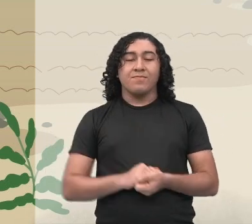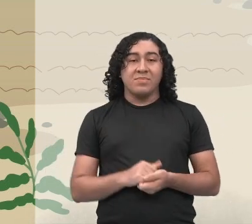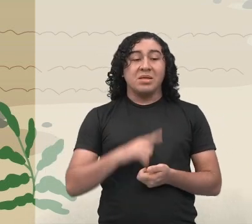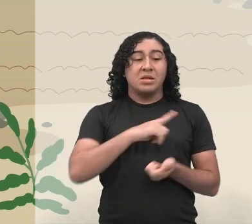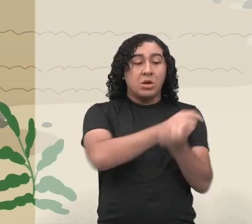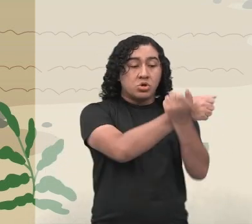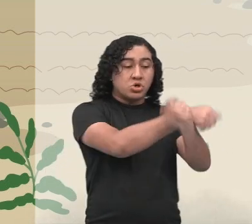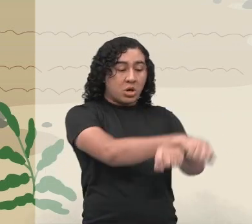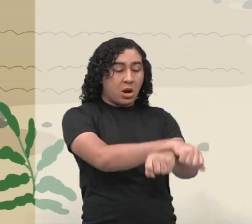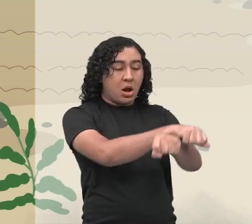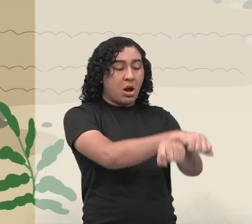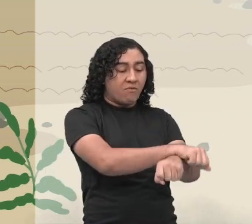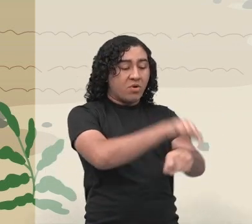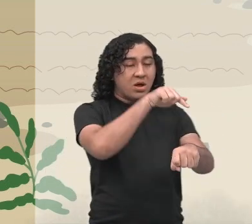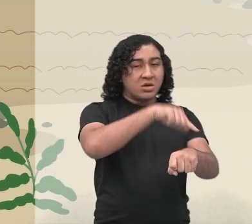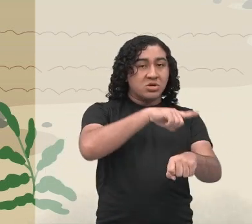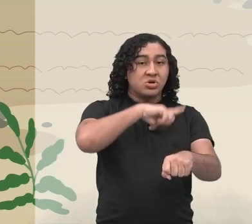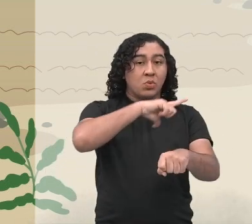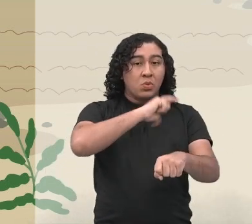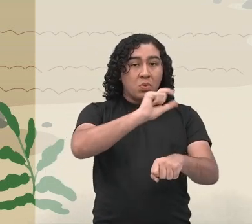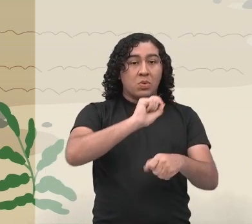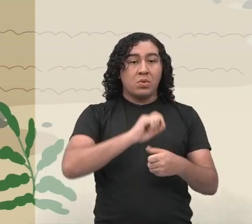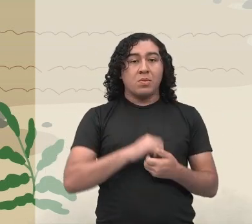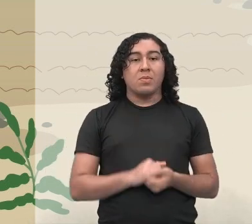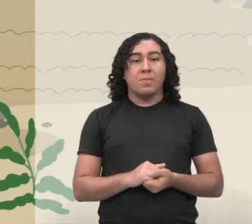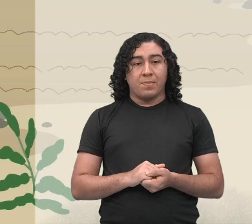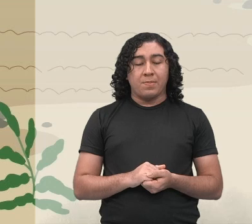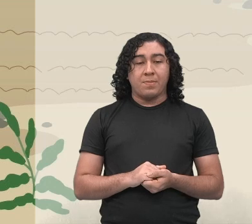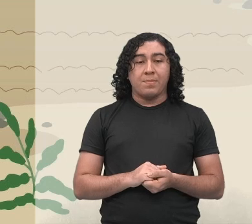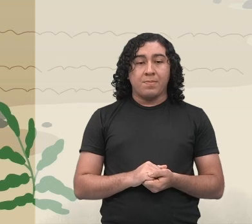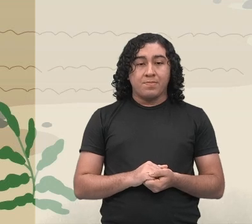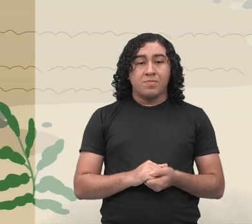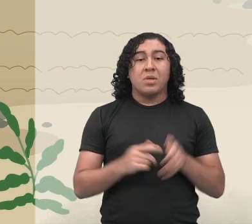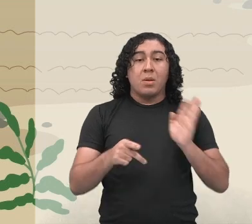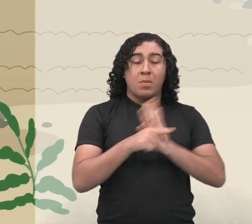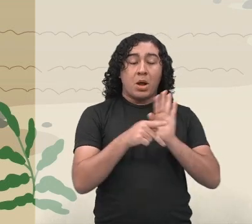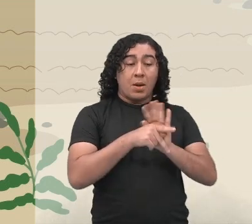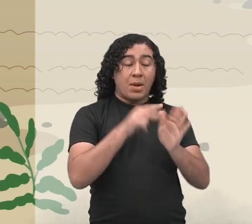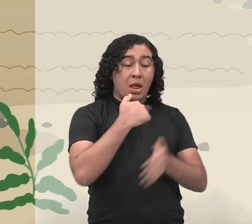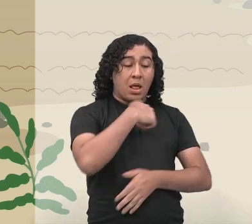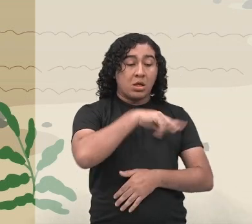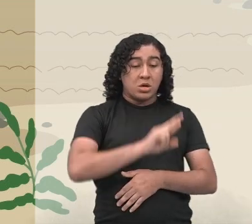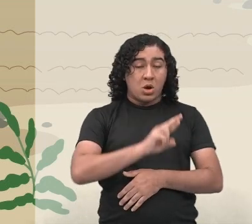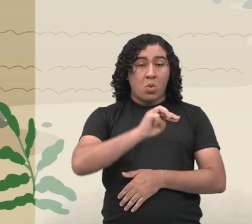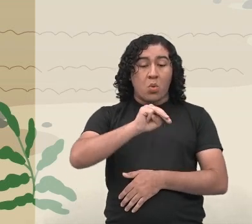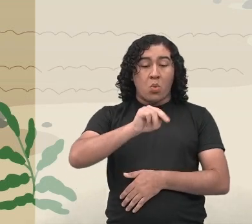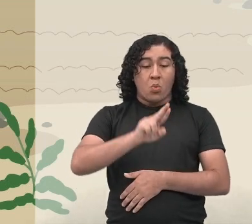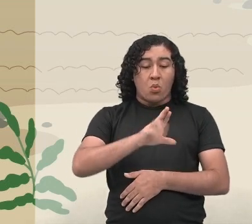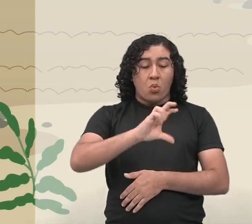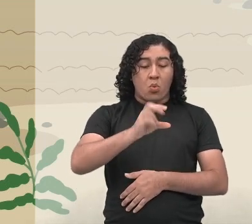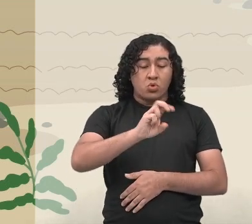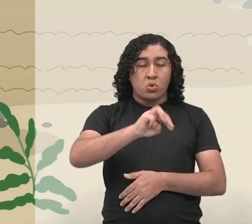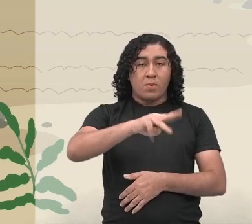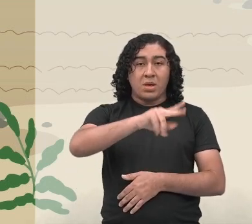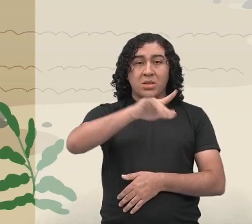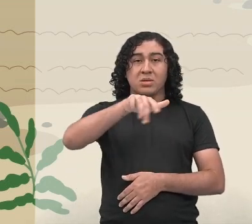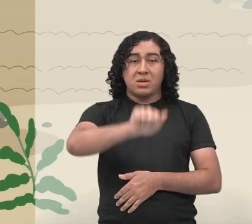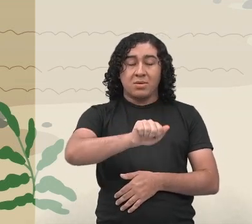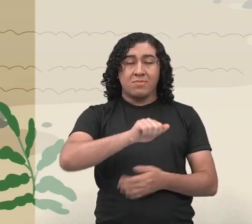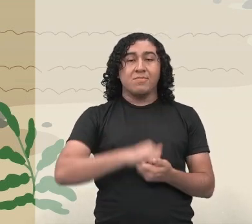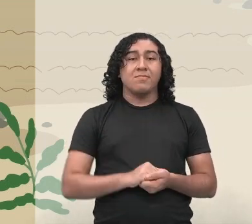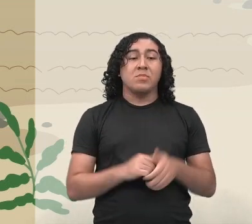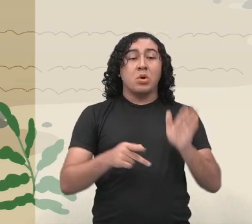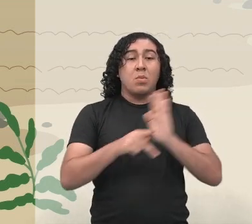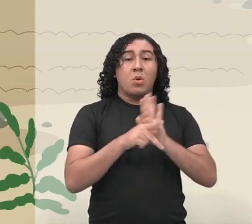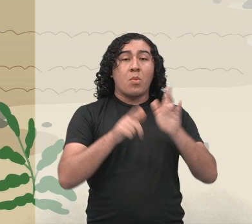grande parte, professavam ali a religião muçulmana, vindo ali principalmente da região do Porto